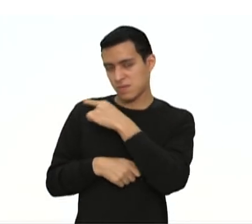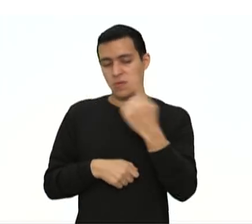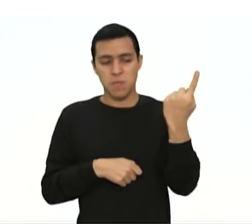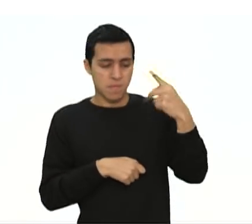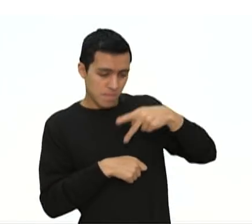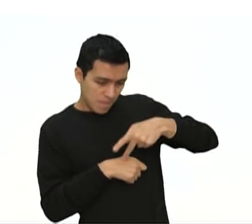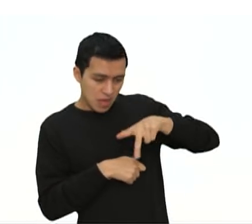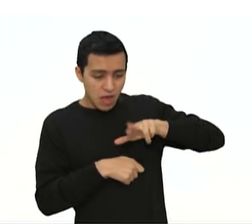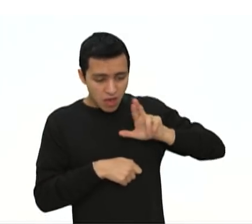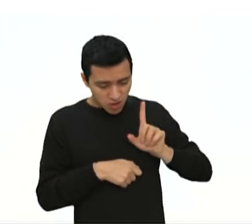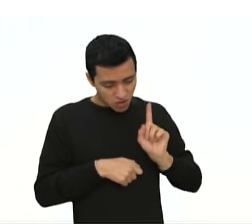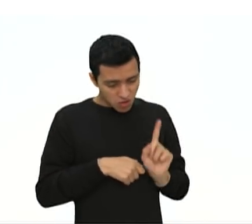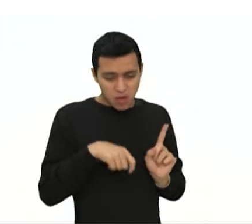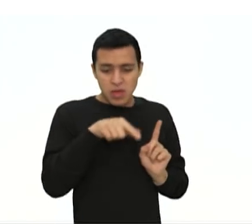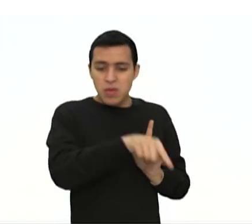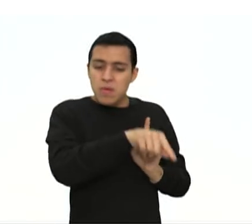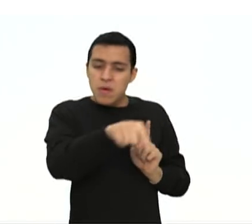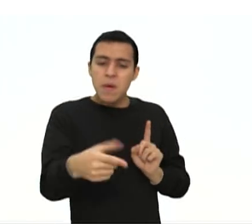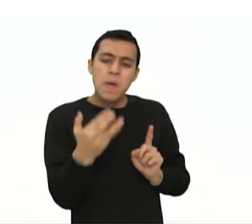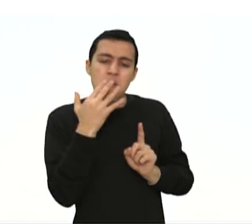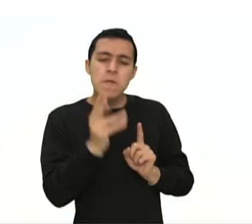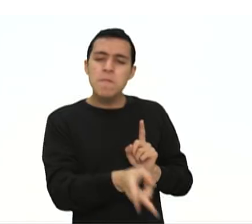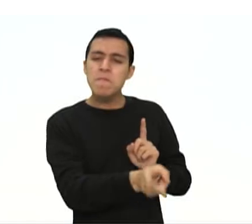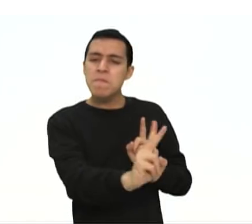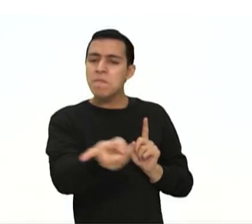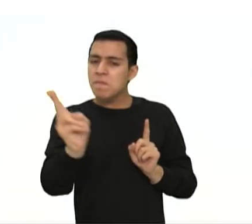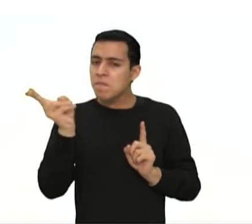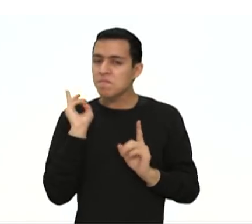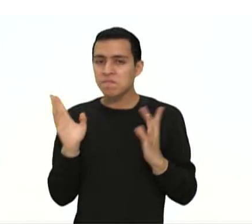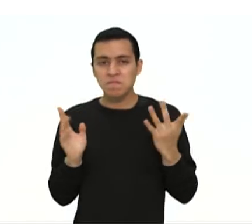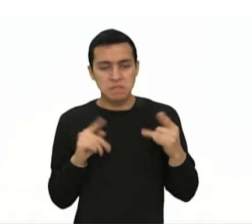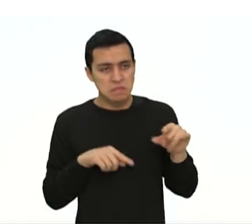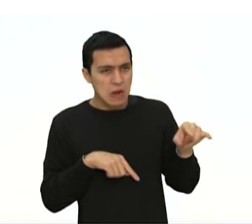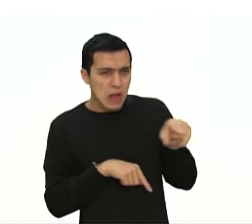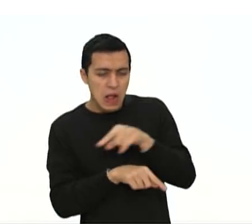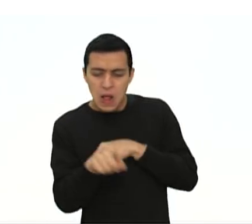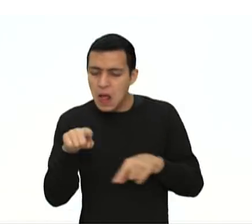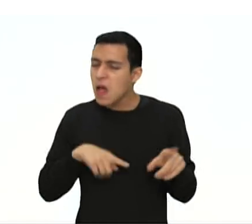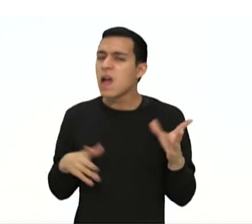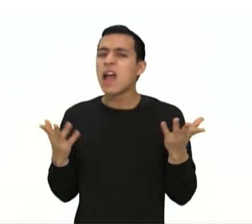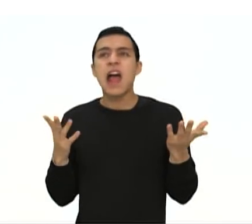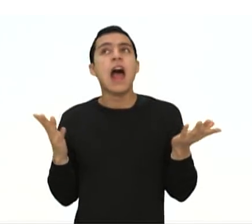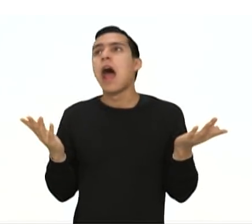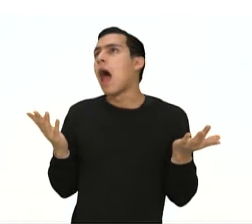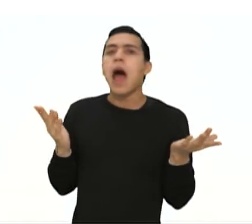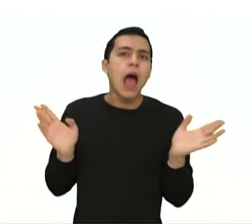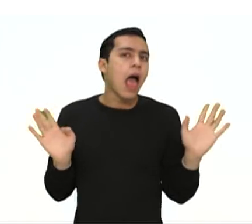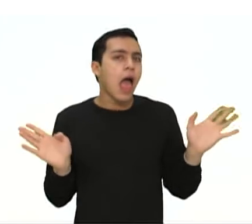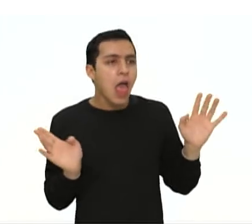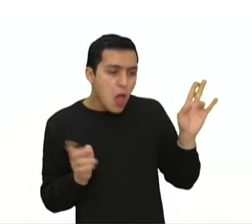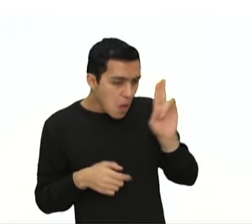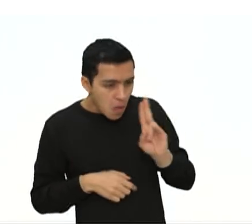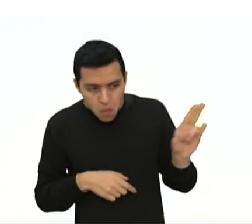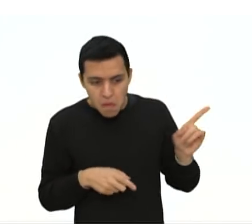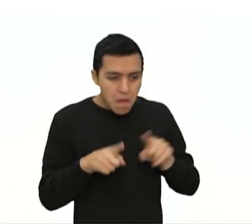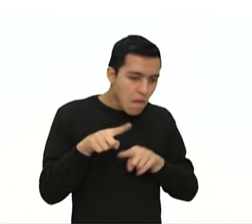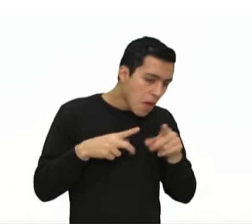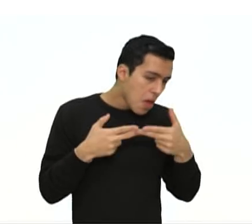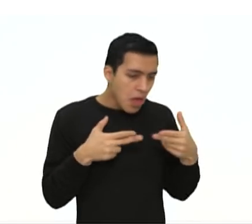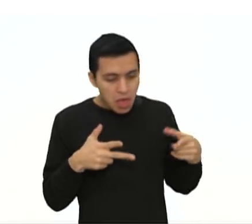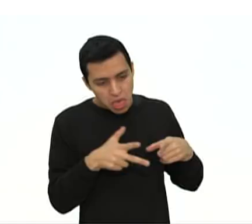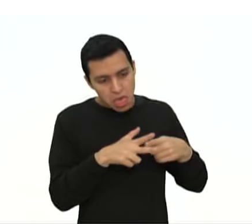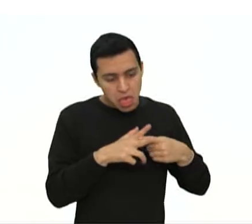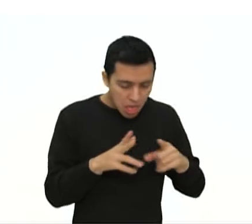pedrinha diferente e as outras todas no mesmo tom de cor. Então... a gente não precisa, vou ter que usar ferramentas, vou ter